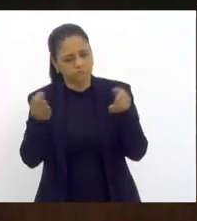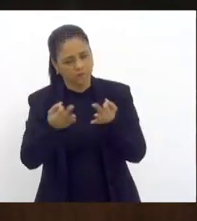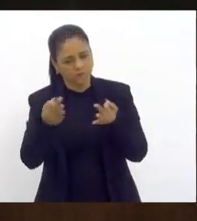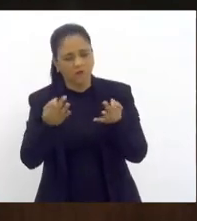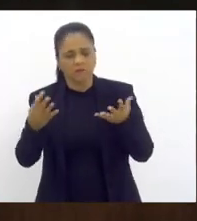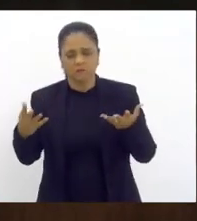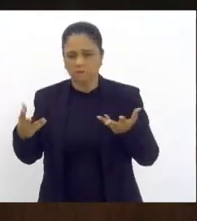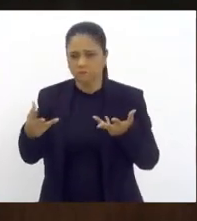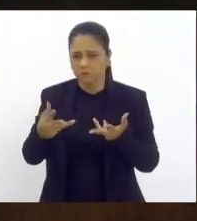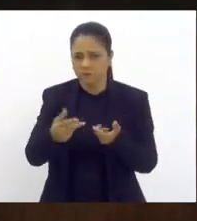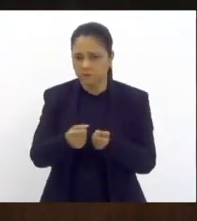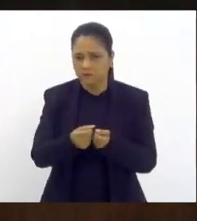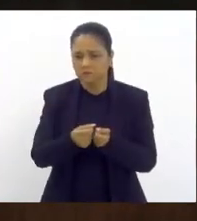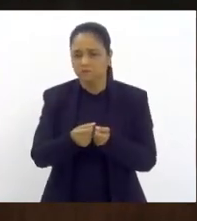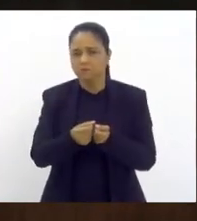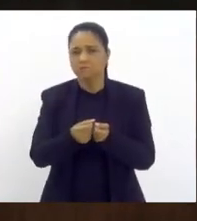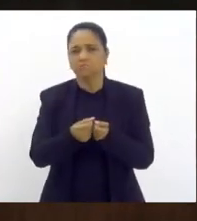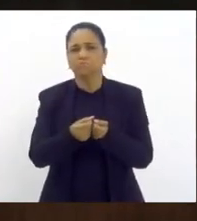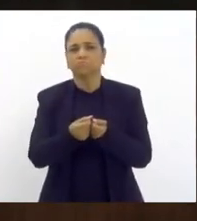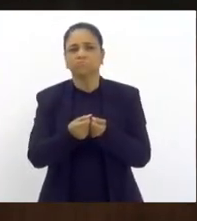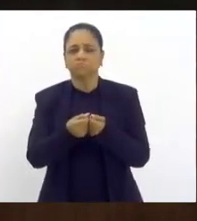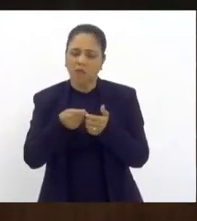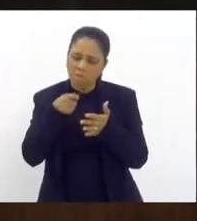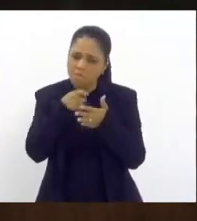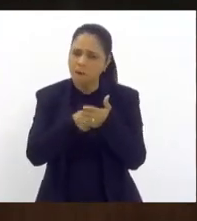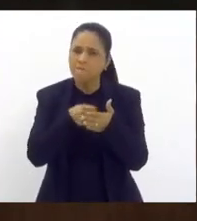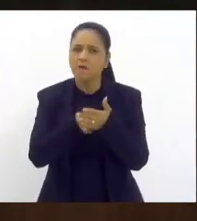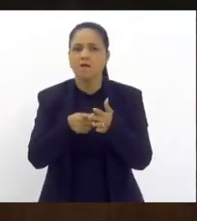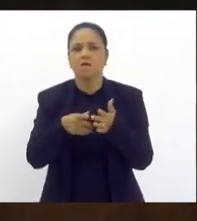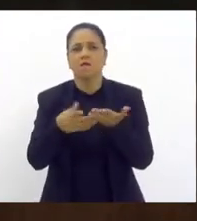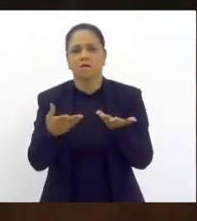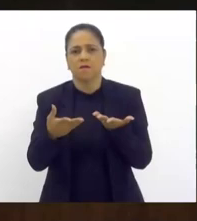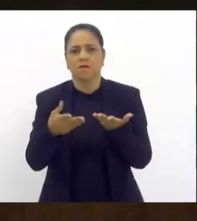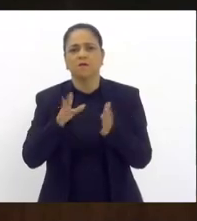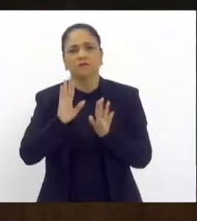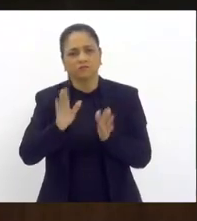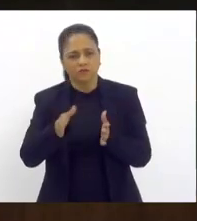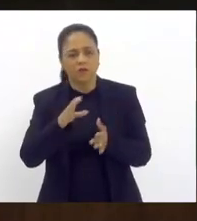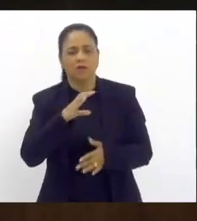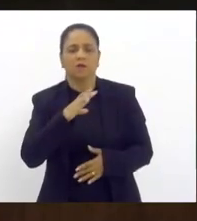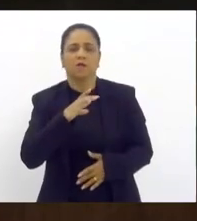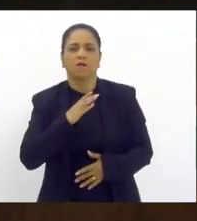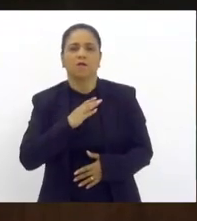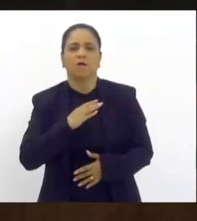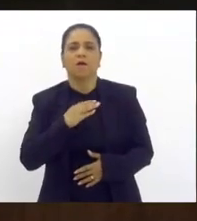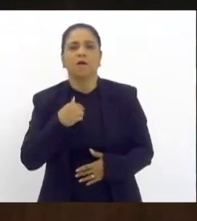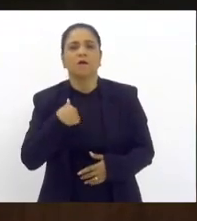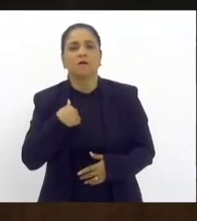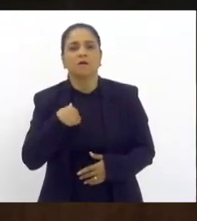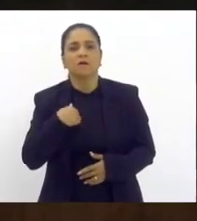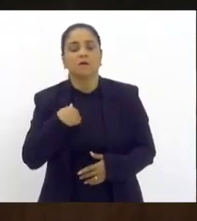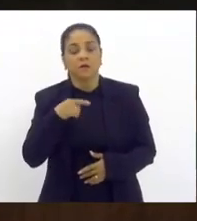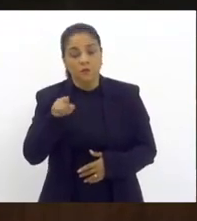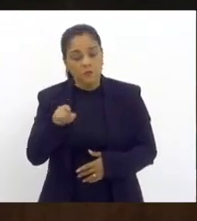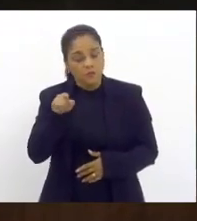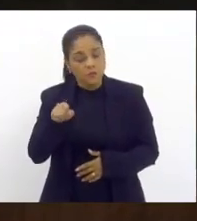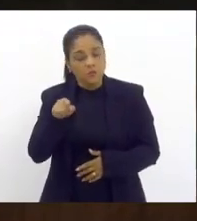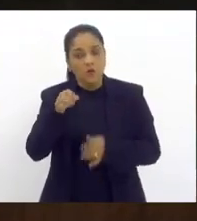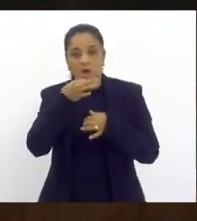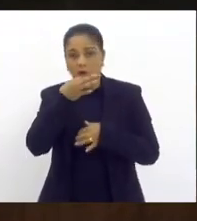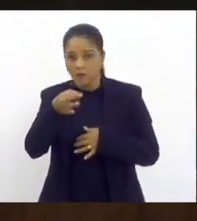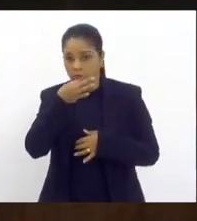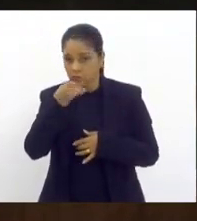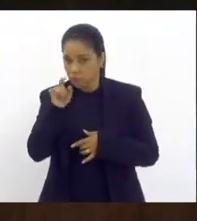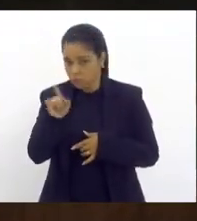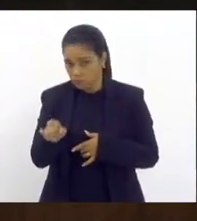efetiva e equânime. Isso tem andado. Vossa Excelência é membro titular da CCJ. Sobre esse ponto que ele levantou,